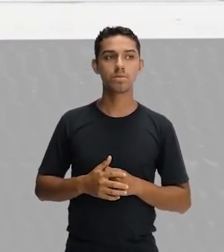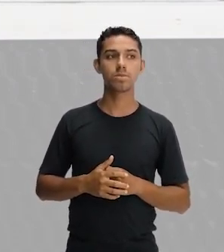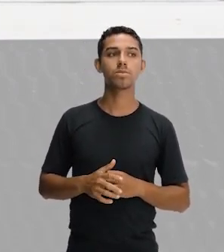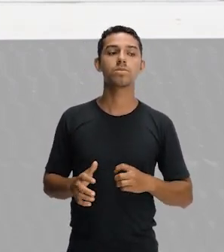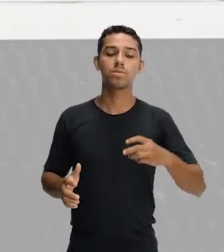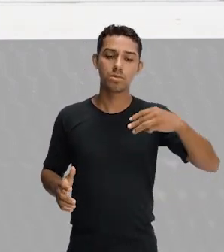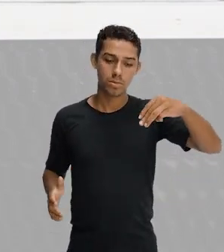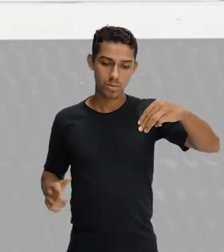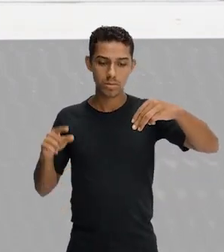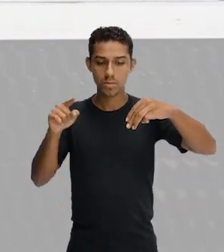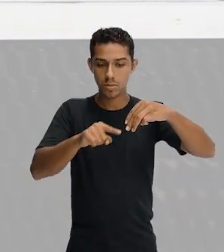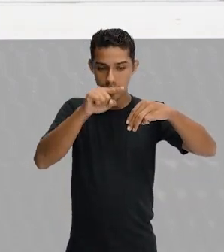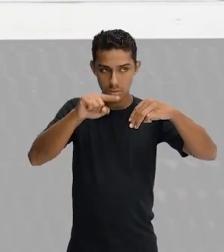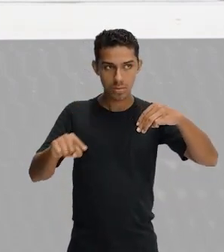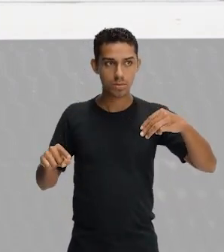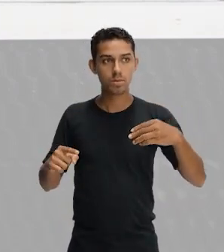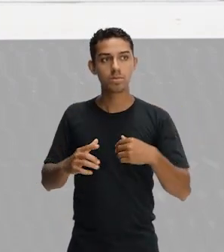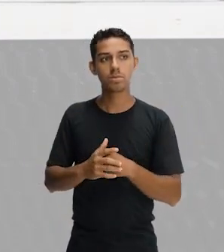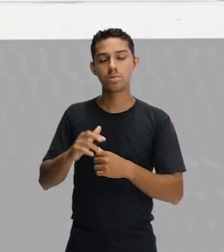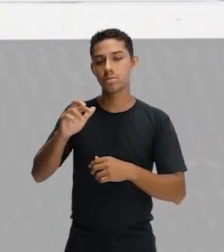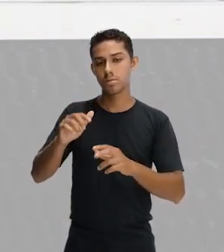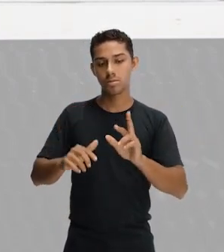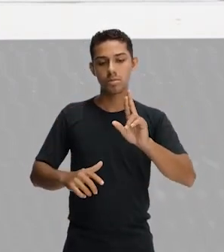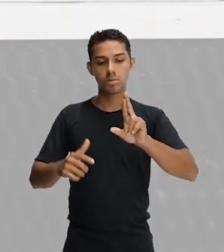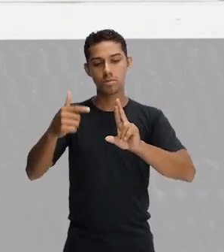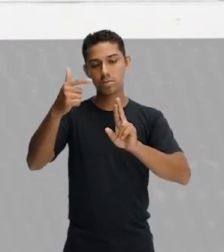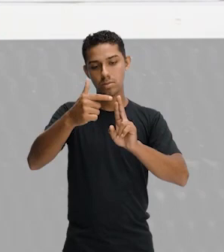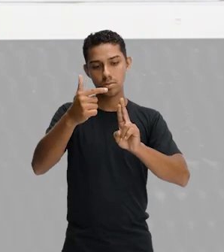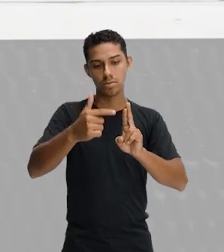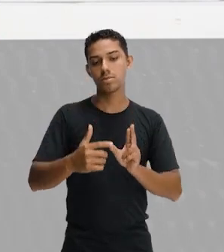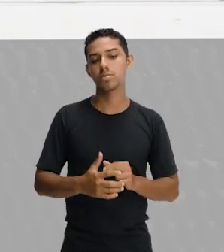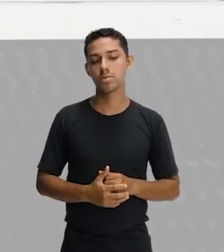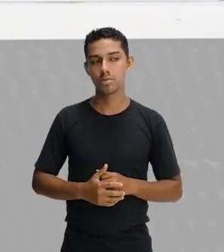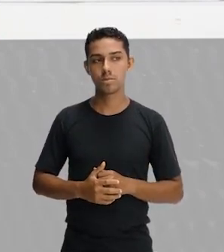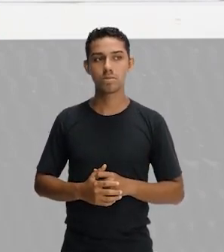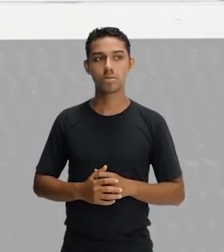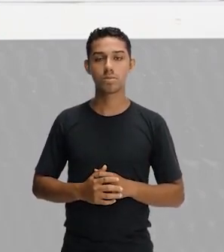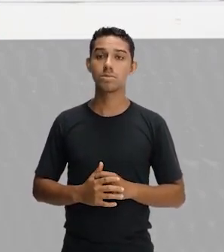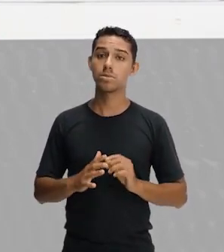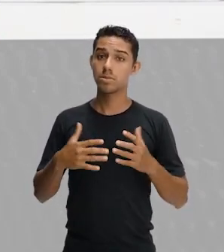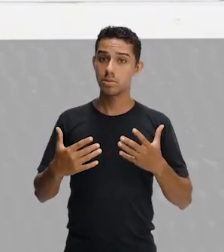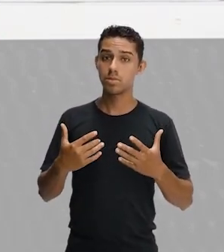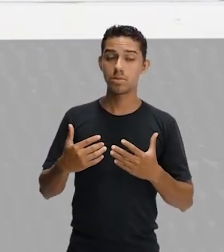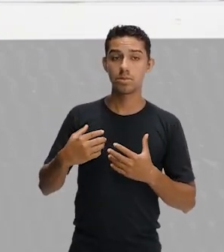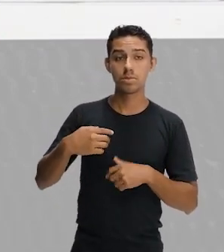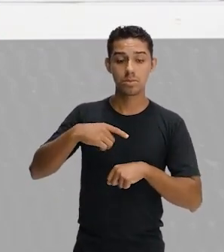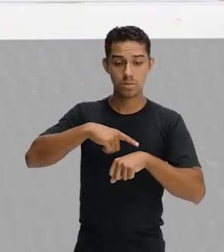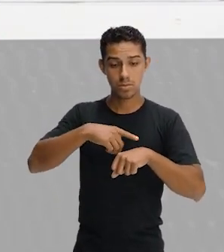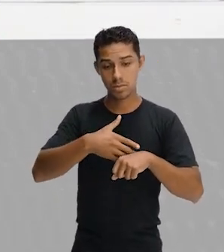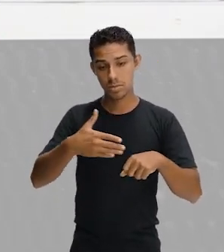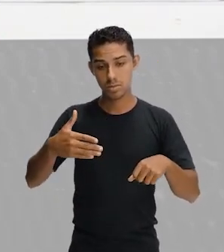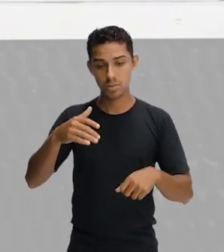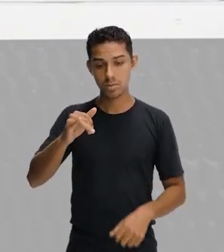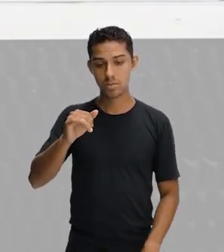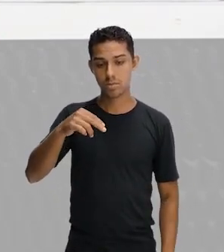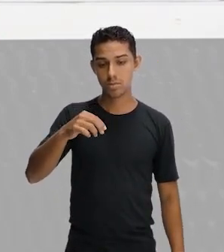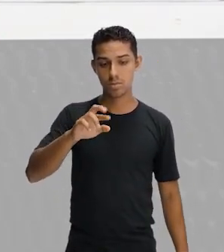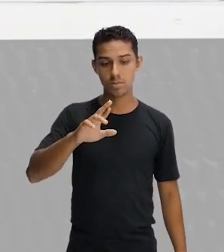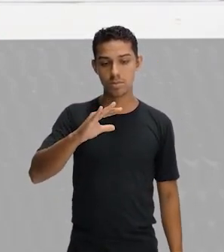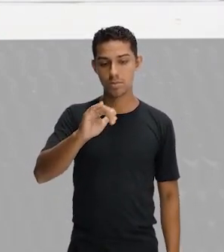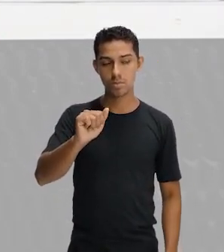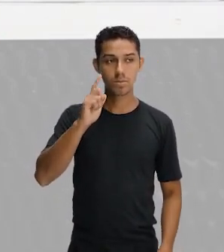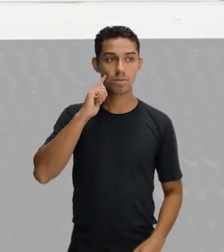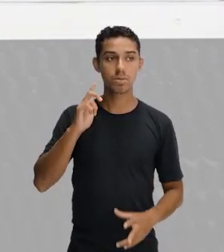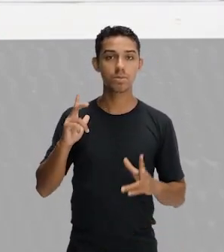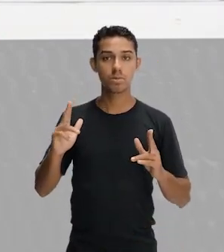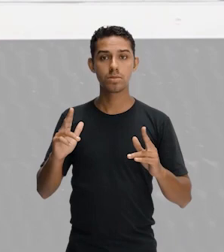massa vezes o raio ao quadrado. Ok? Então, o momento de inércia vai ser igual a